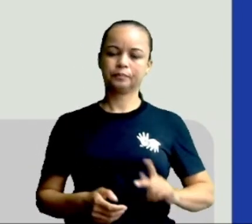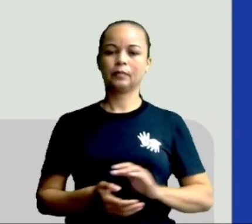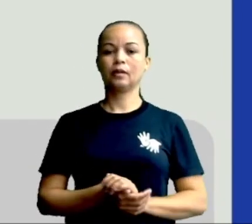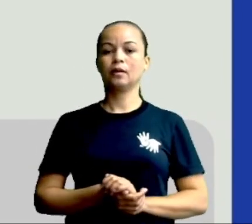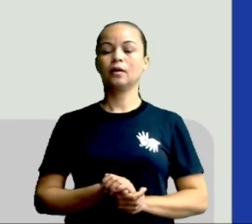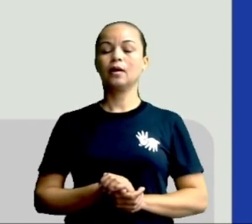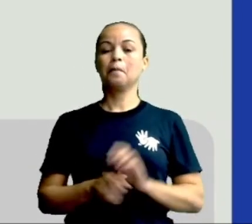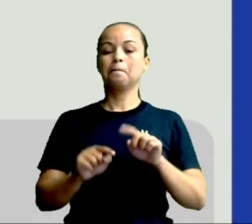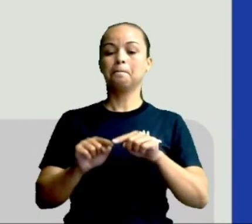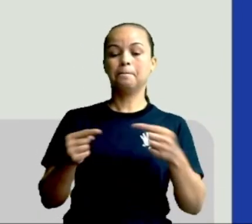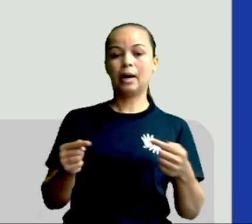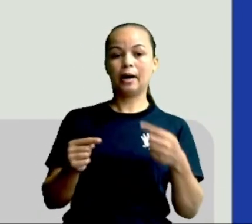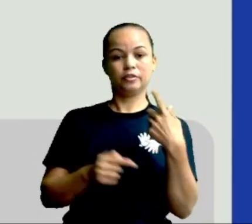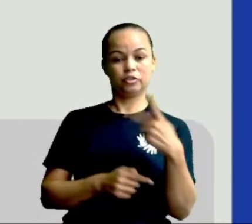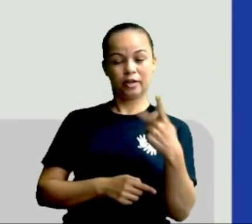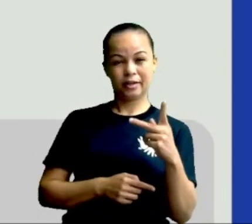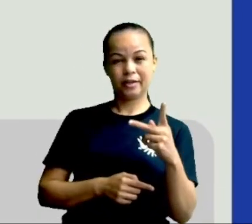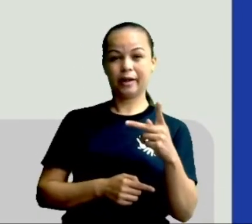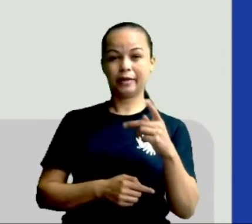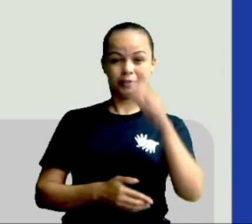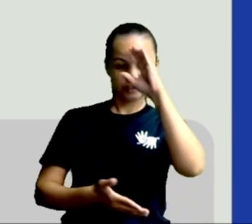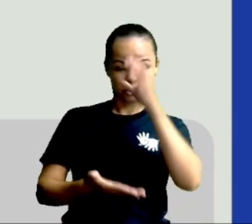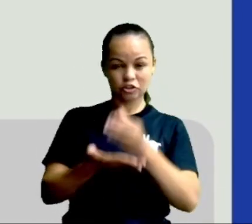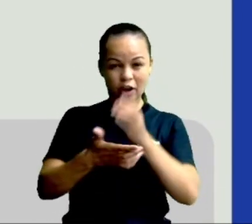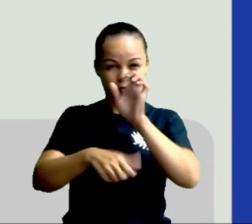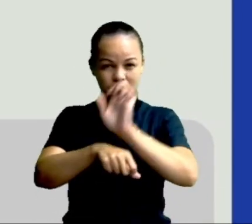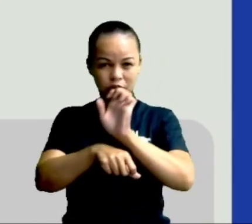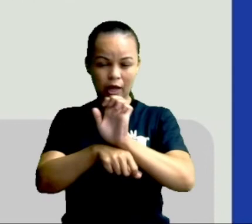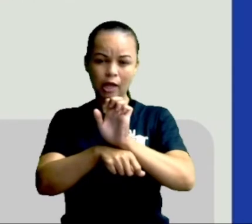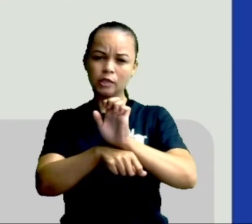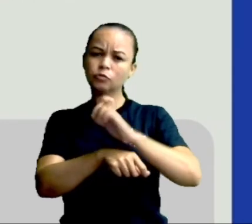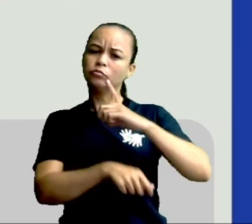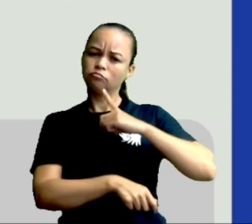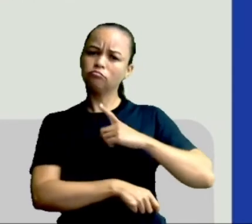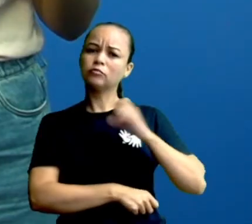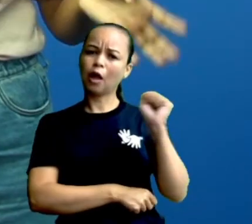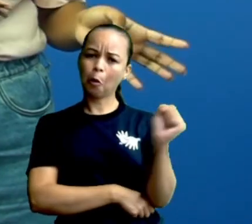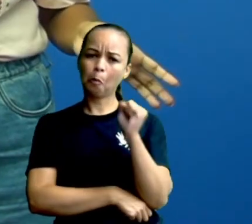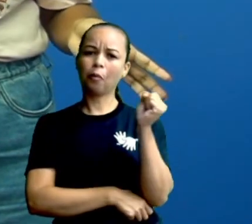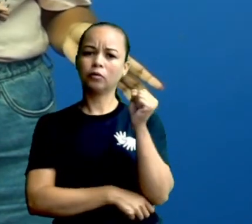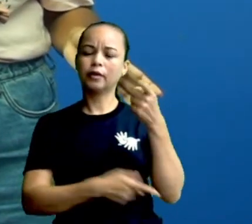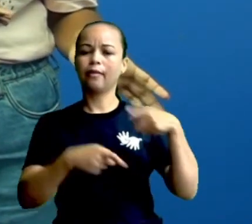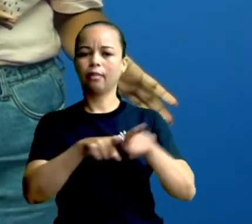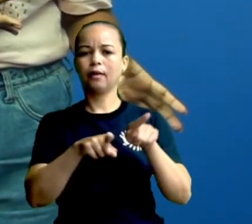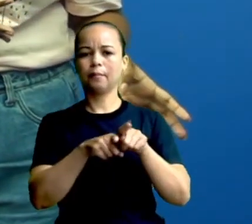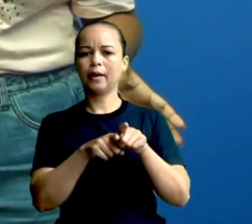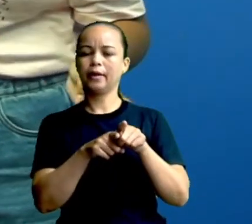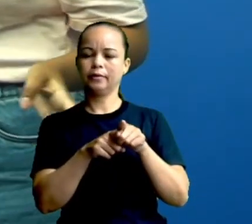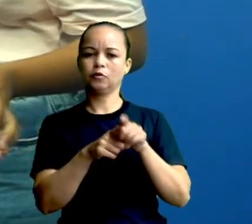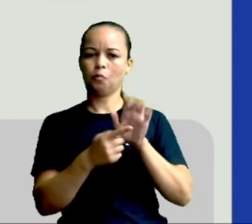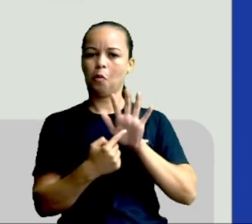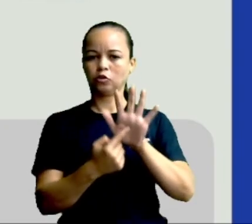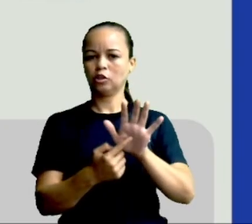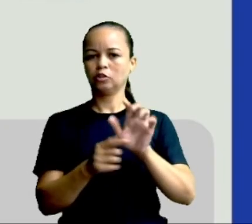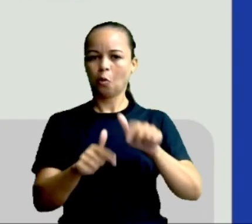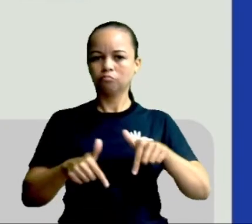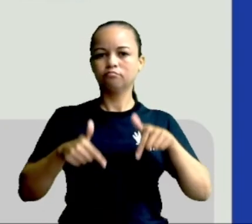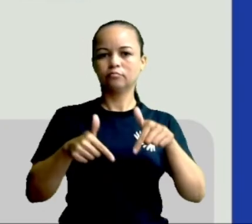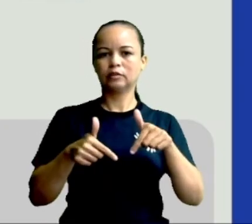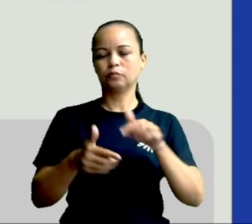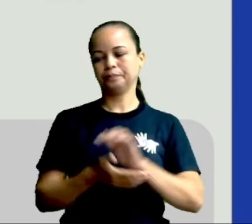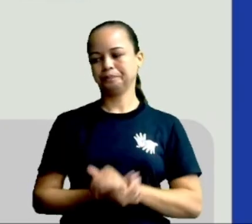mas esse chefe de estado ele tem um poder ele não é só simbólico Tá certo bom